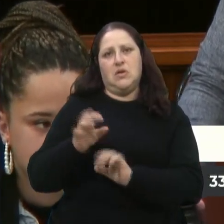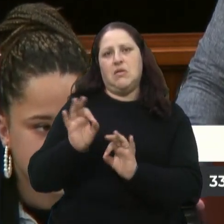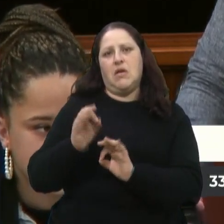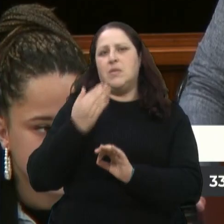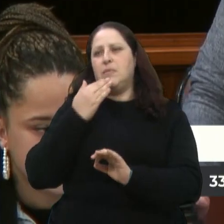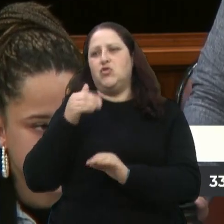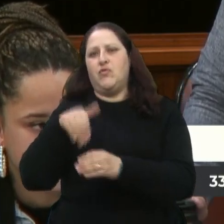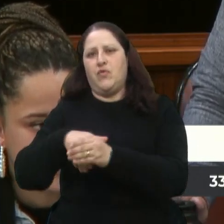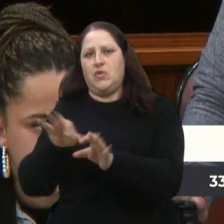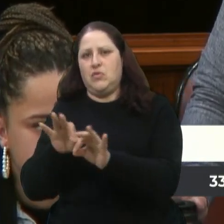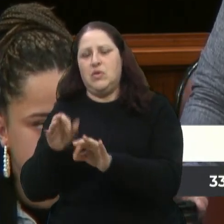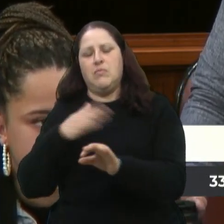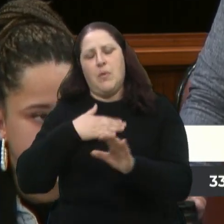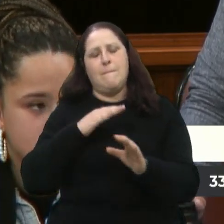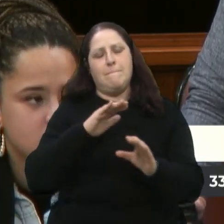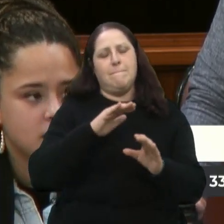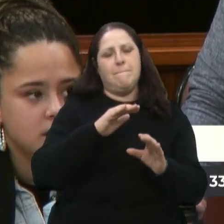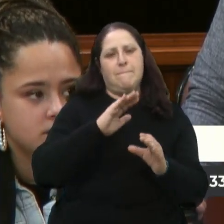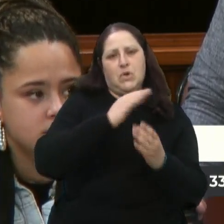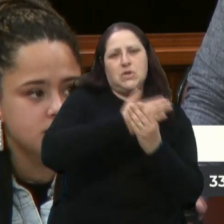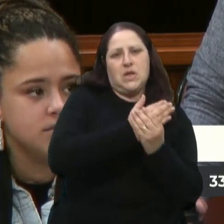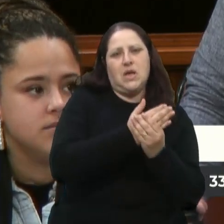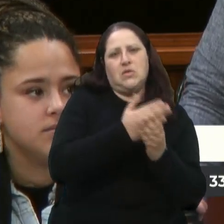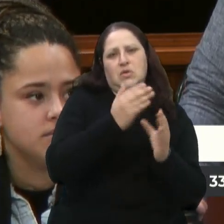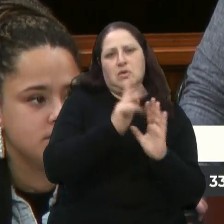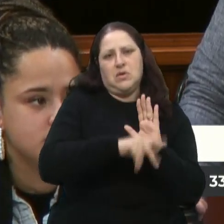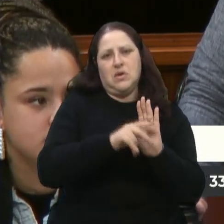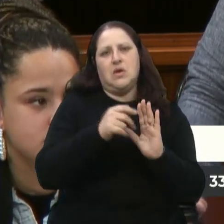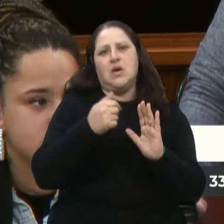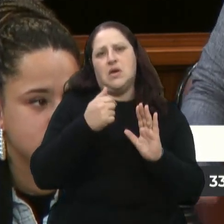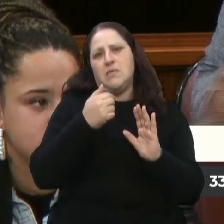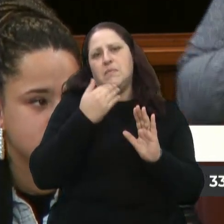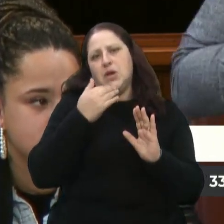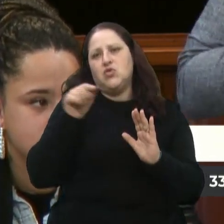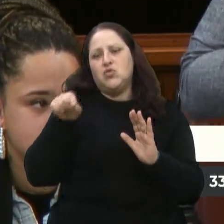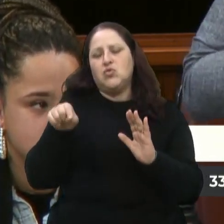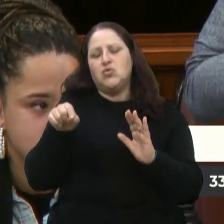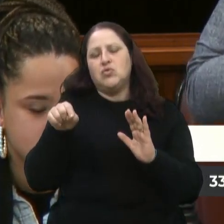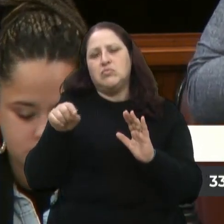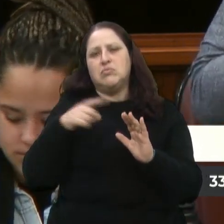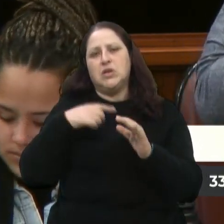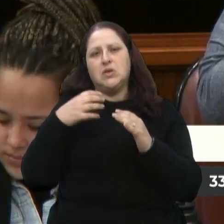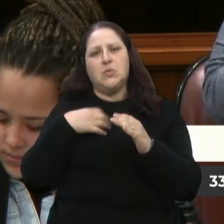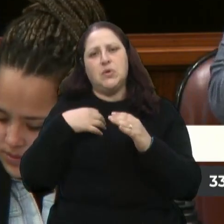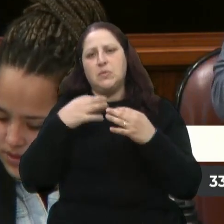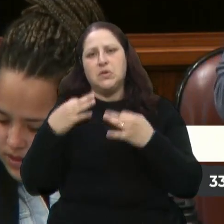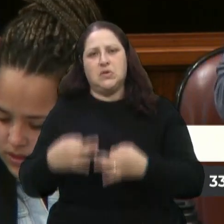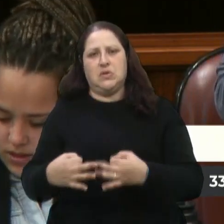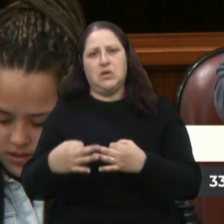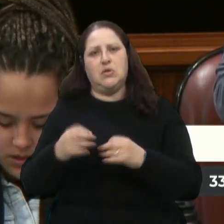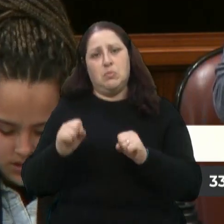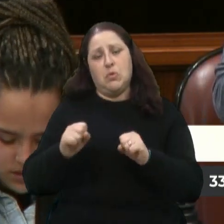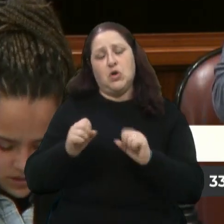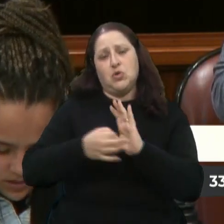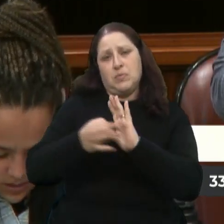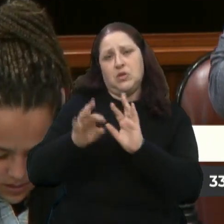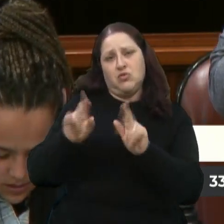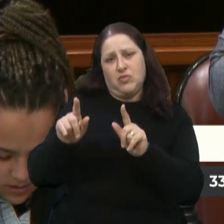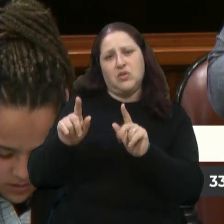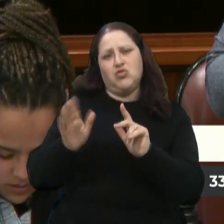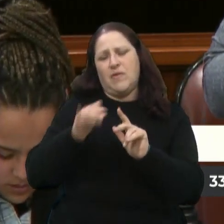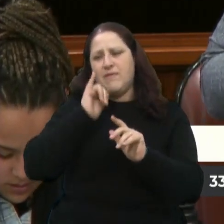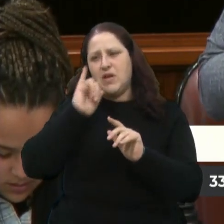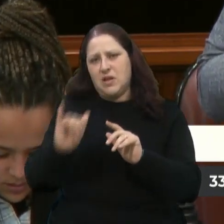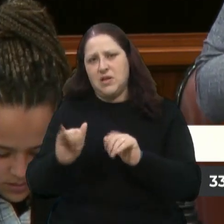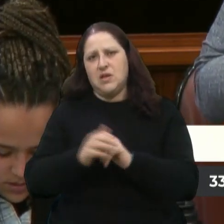conversamos, mas achei que o senhor teve uma postura muito correta, né? E poderia ter tido uma postura diferente, inclusive eu disse isso para o senhor, né? Mas o